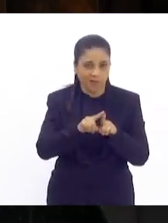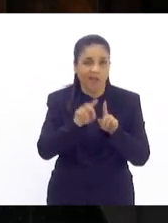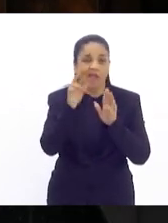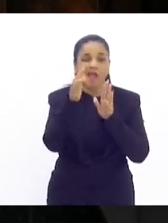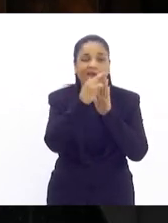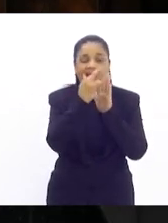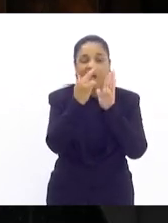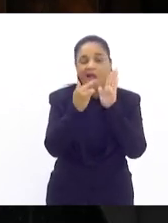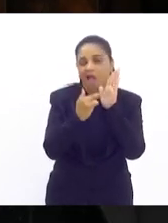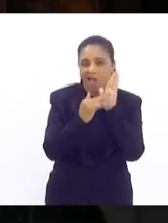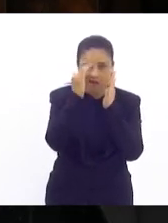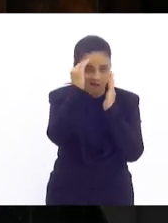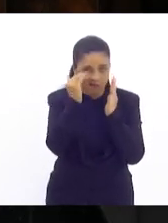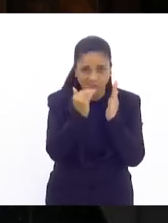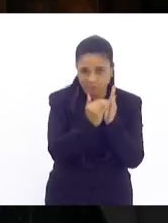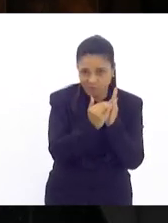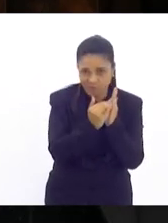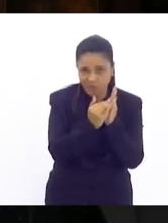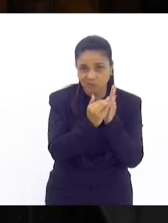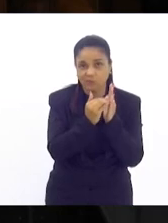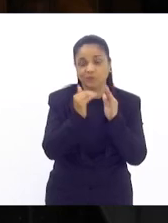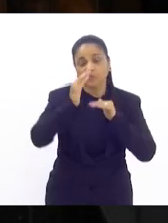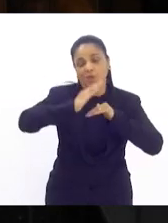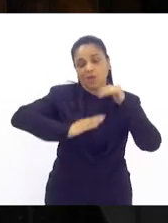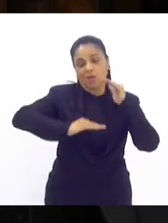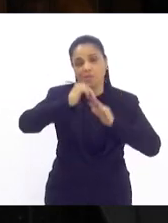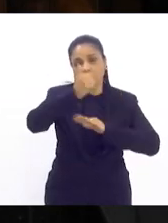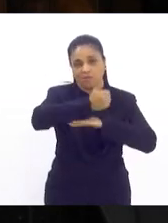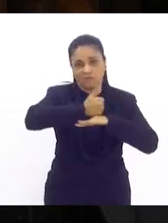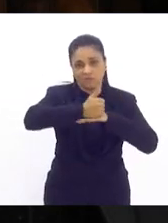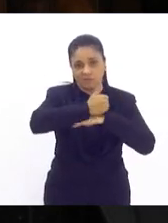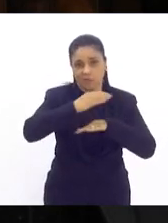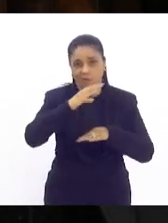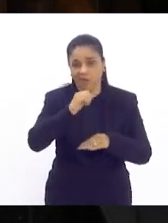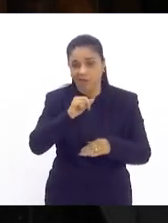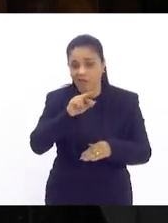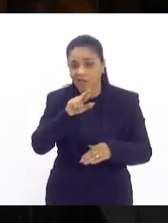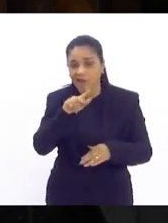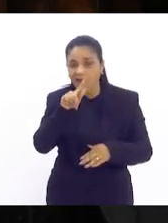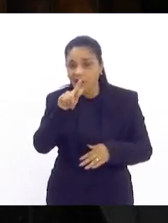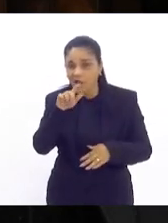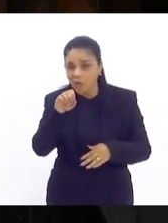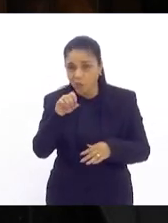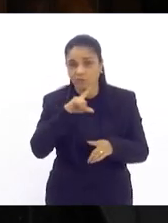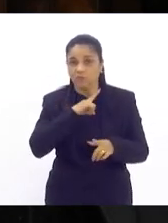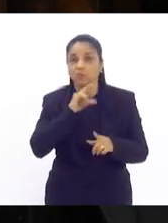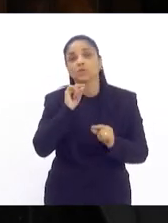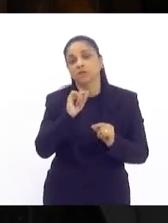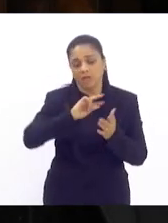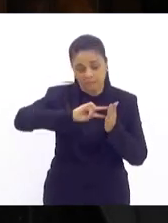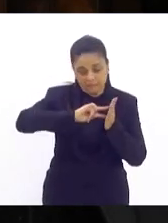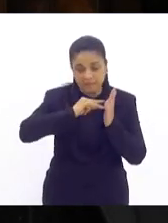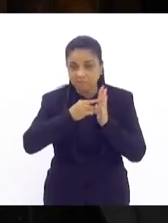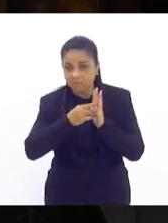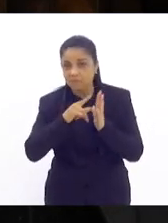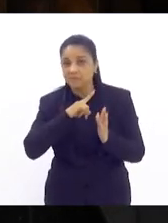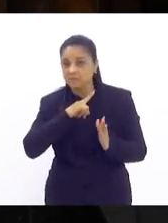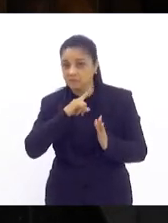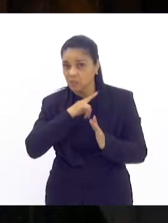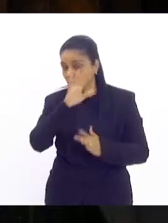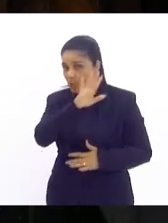cargo e a liturgia do cargo simboliza que você tem um mandato tem